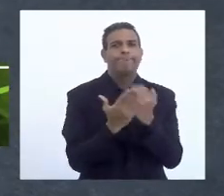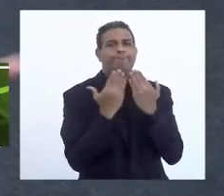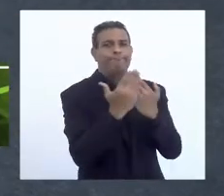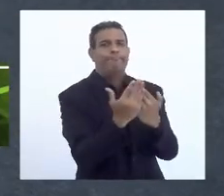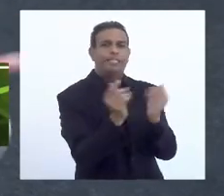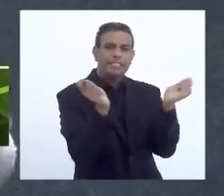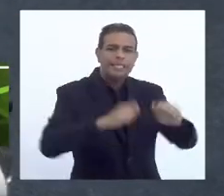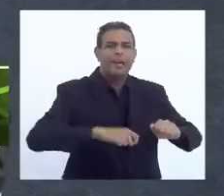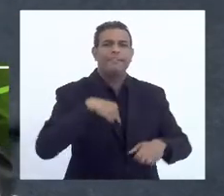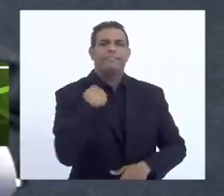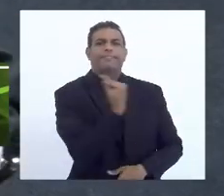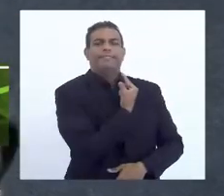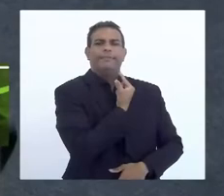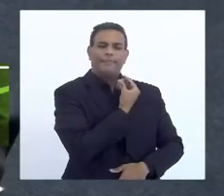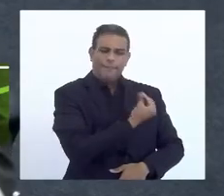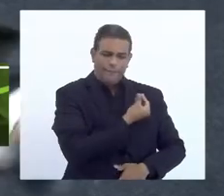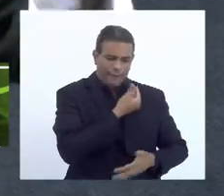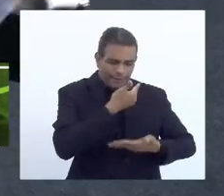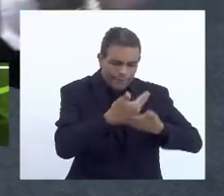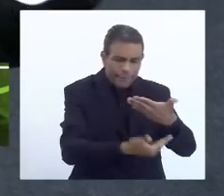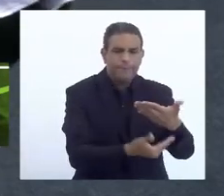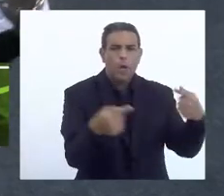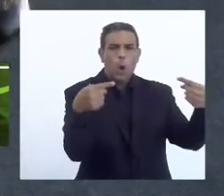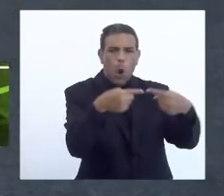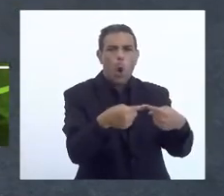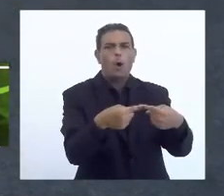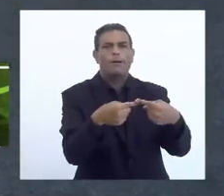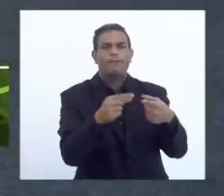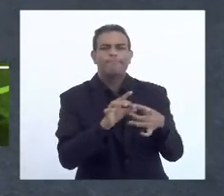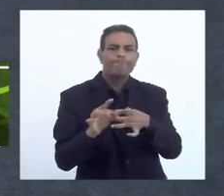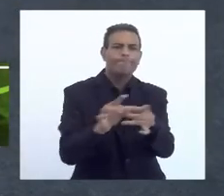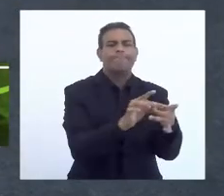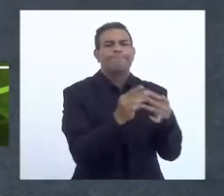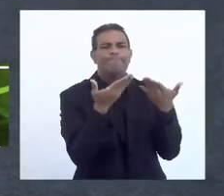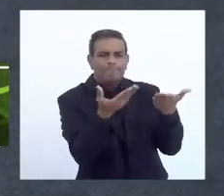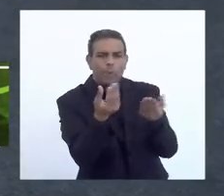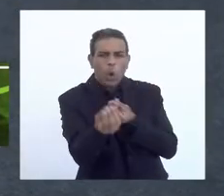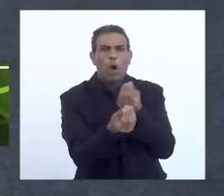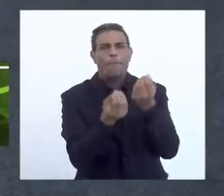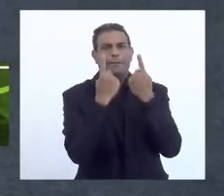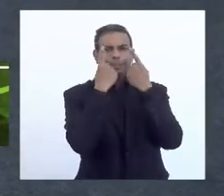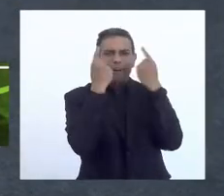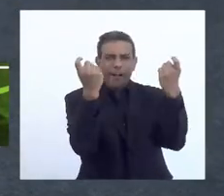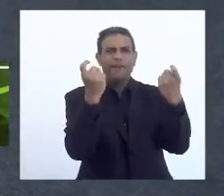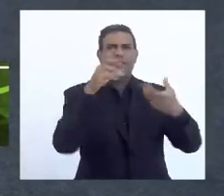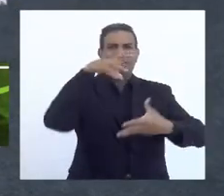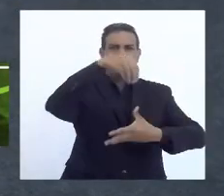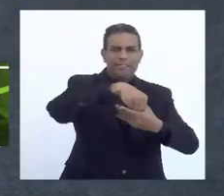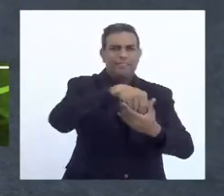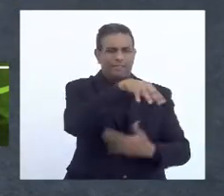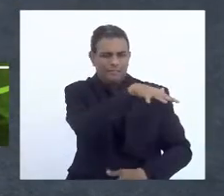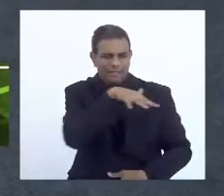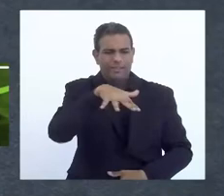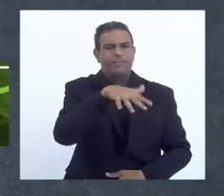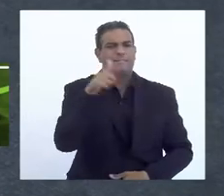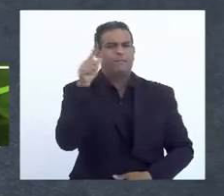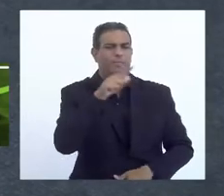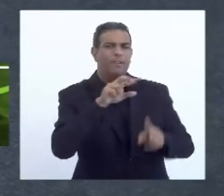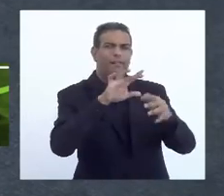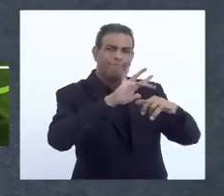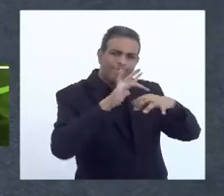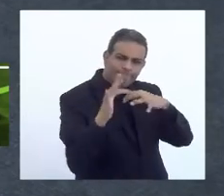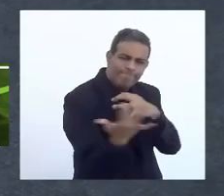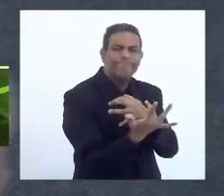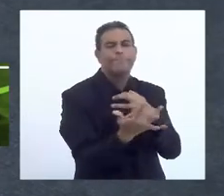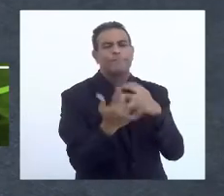socorro e tivesse a eficiência necessária para coibir esse tipo de violência, notadamente a violência virtual, a